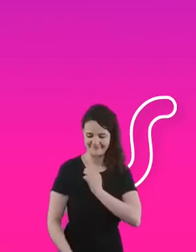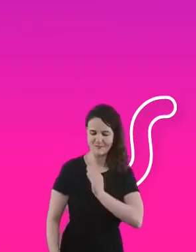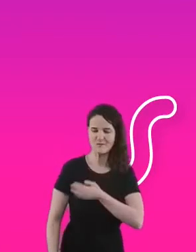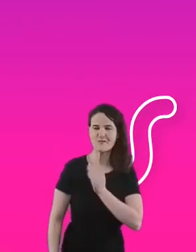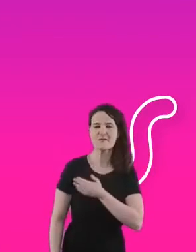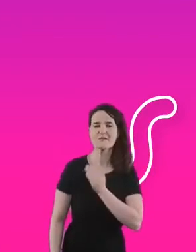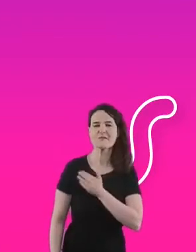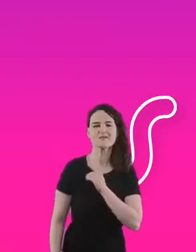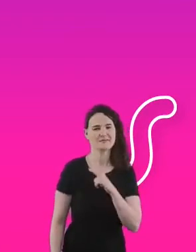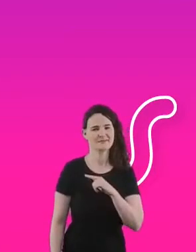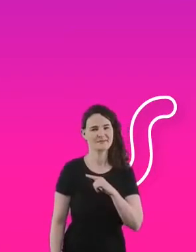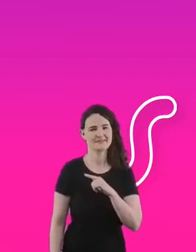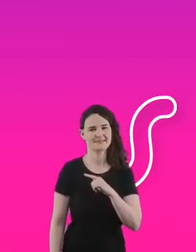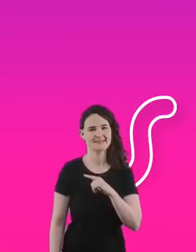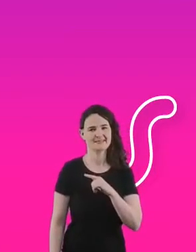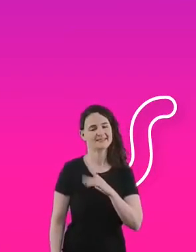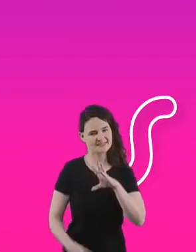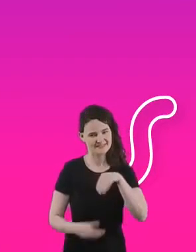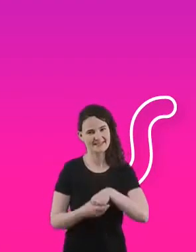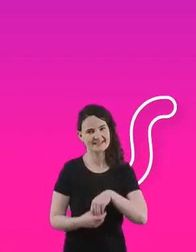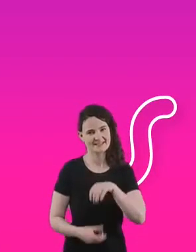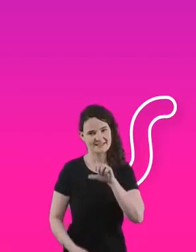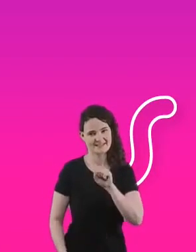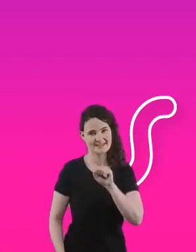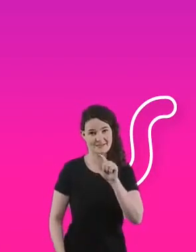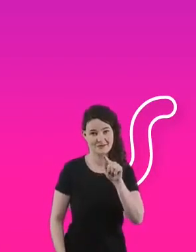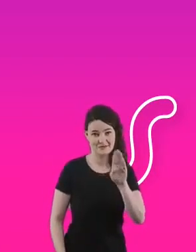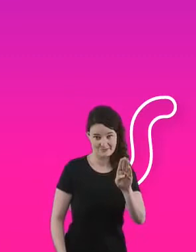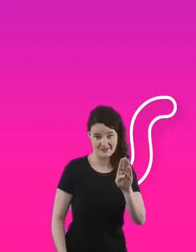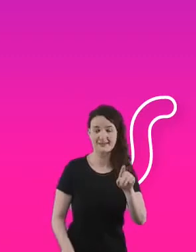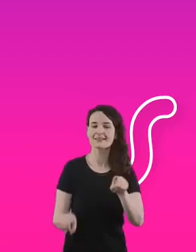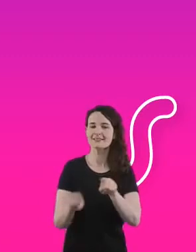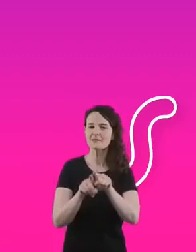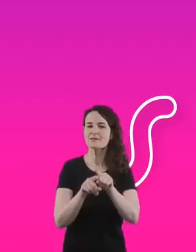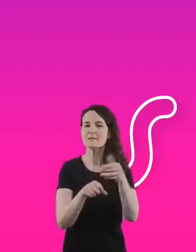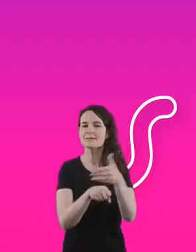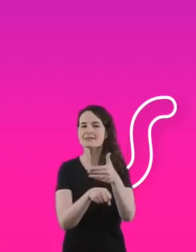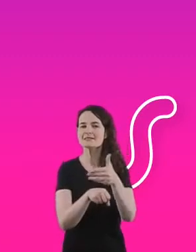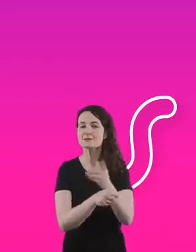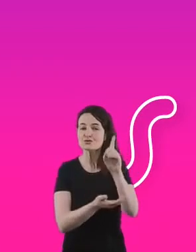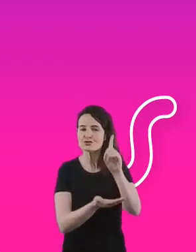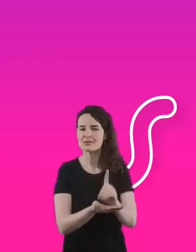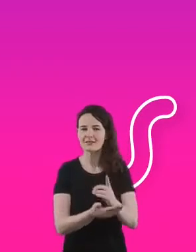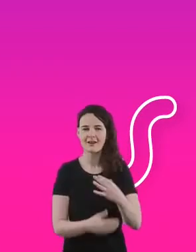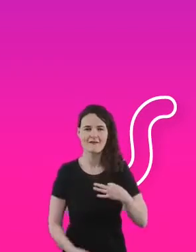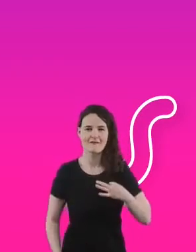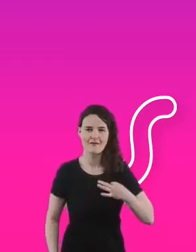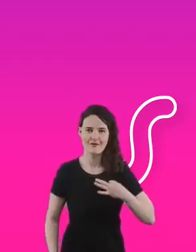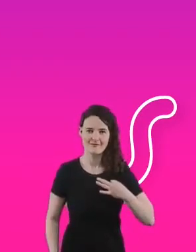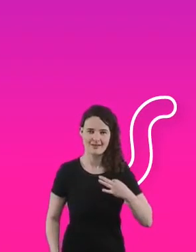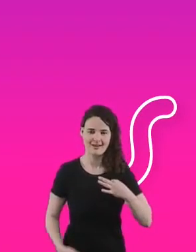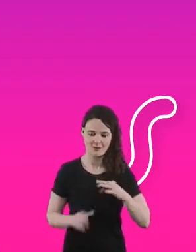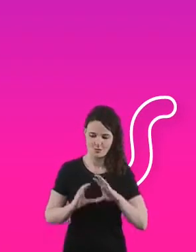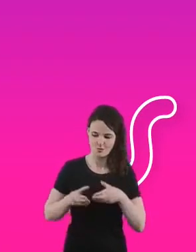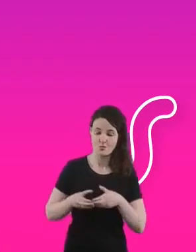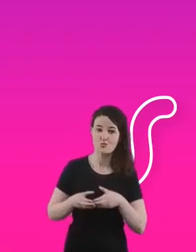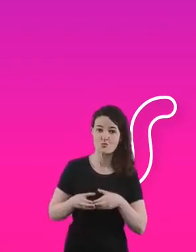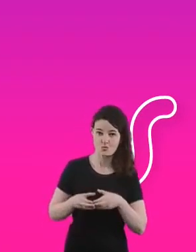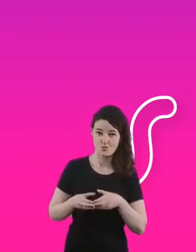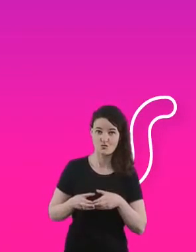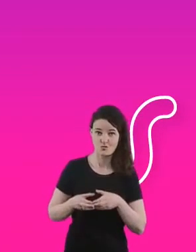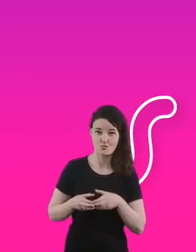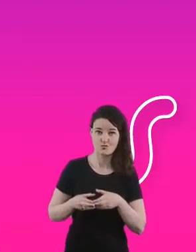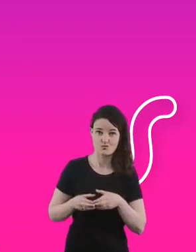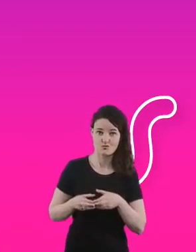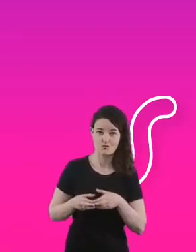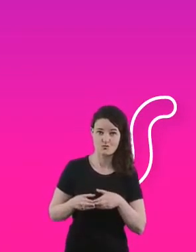fellow do Social Good Brasil, eu também sou membro da diretoria voluntária da Aldeia da Fraternidade, que é uma organização